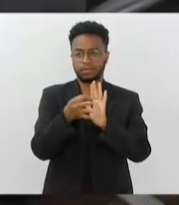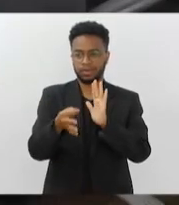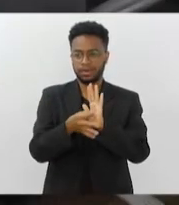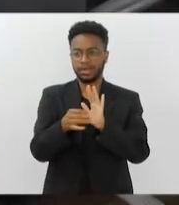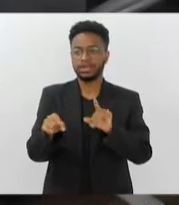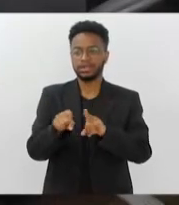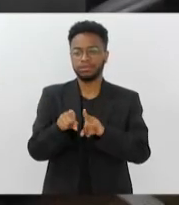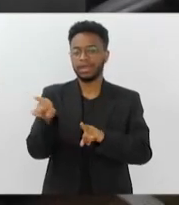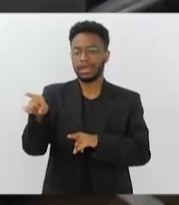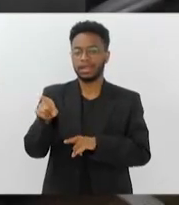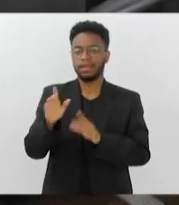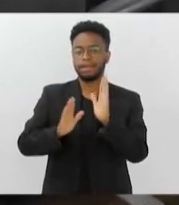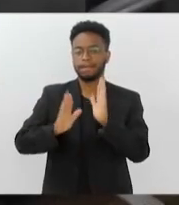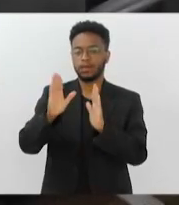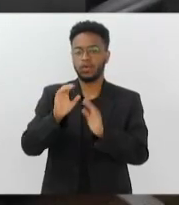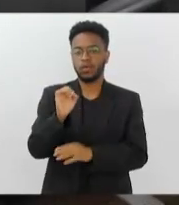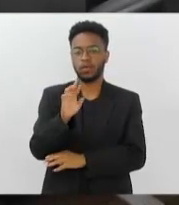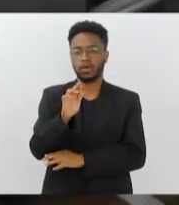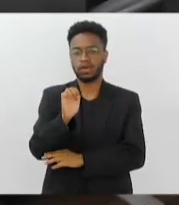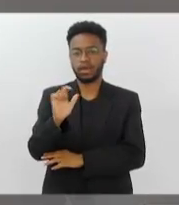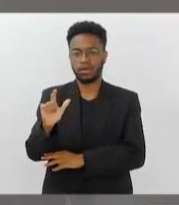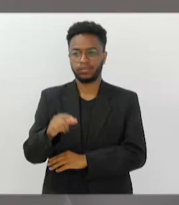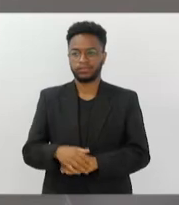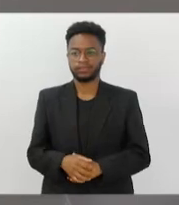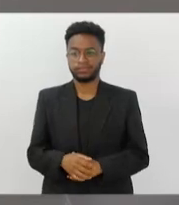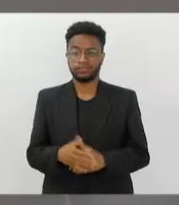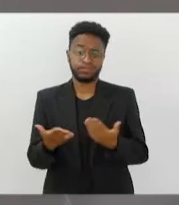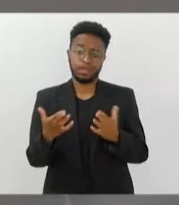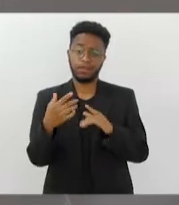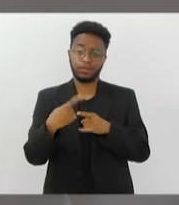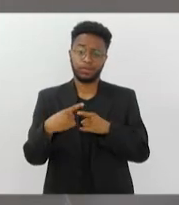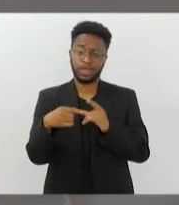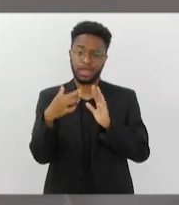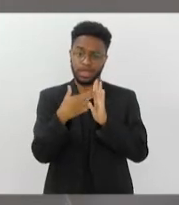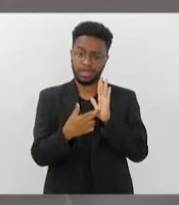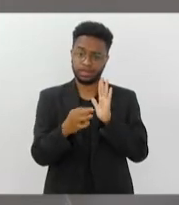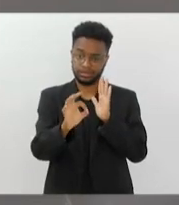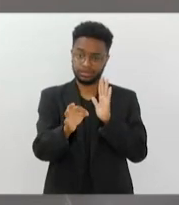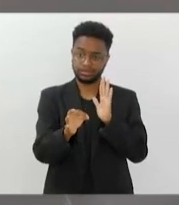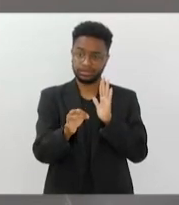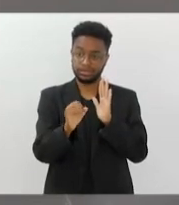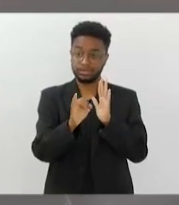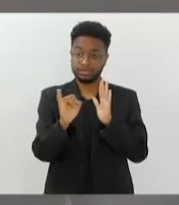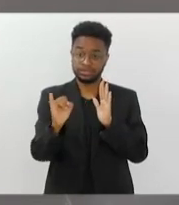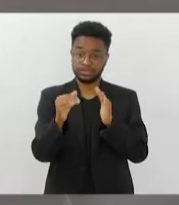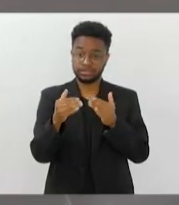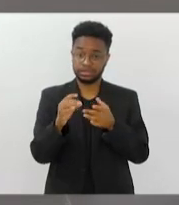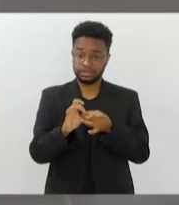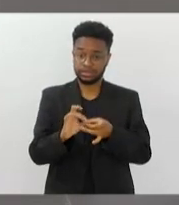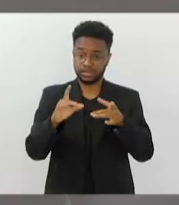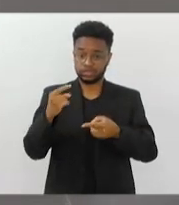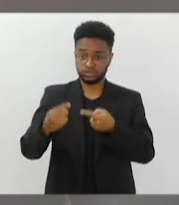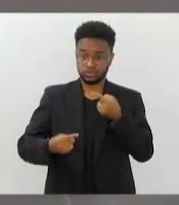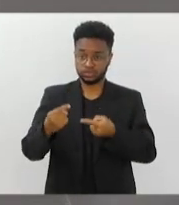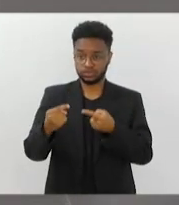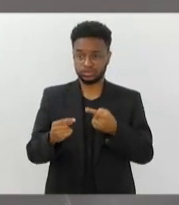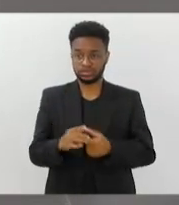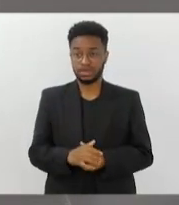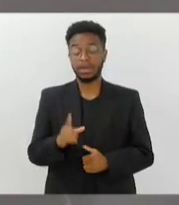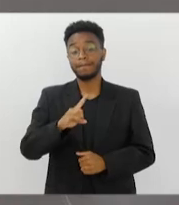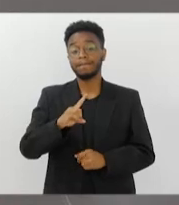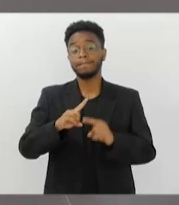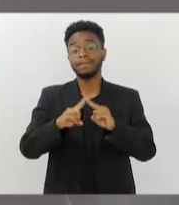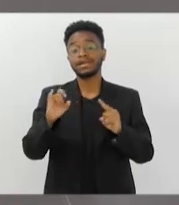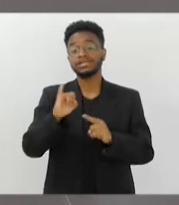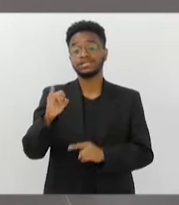na fase oral. Não, é porque é a regra, né? Você tem que abrir para discutir e depois. Não, mas ele, estando presente o